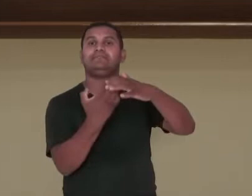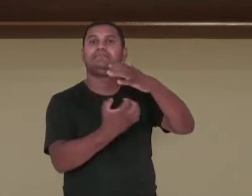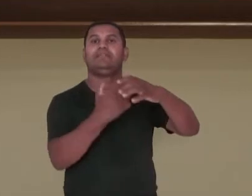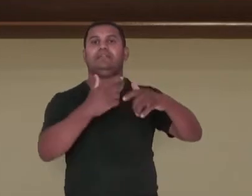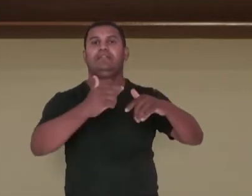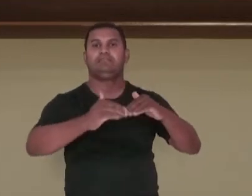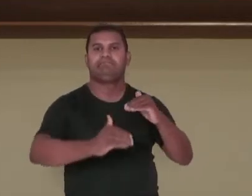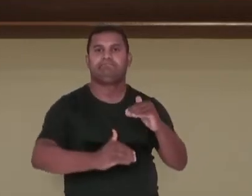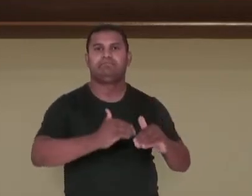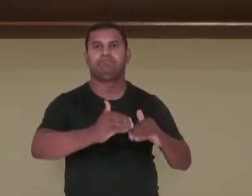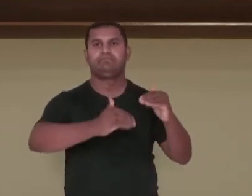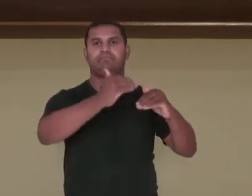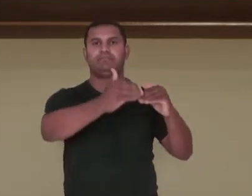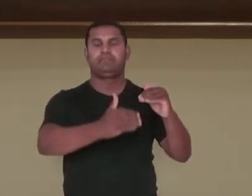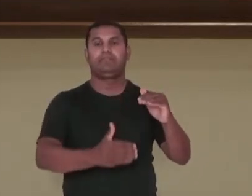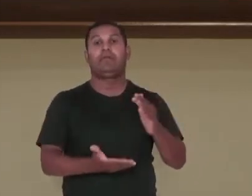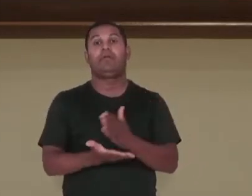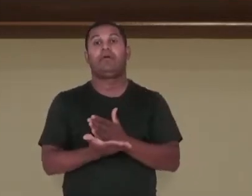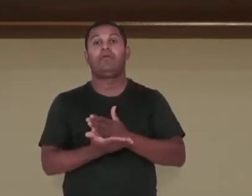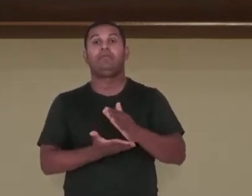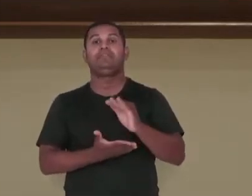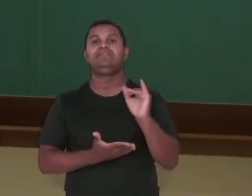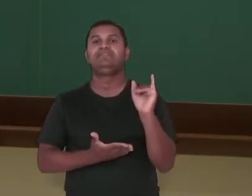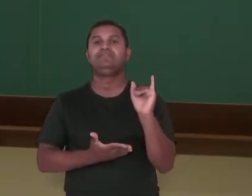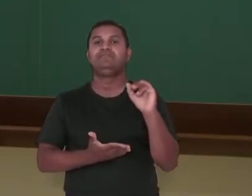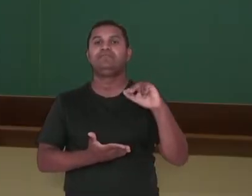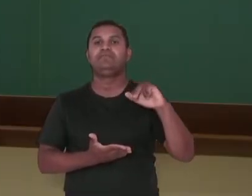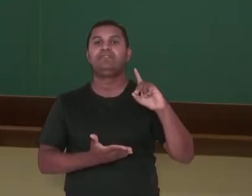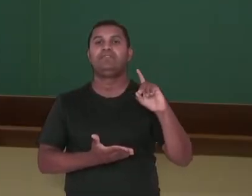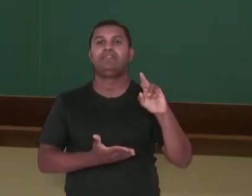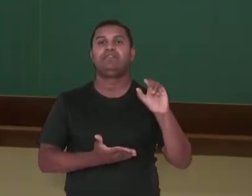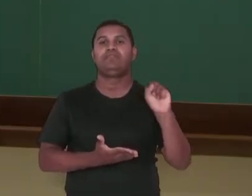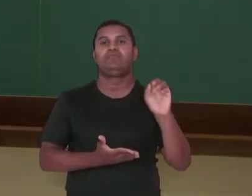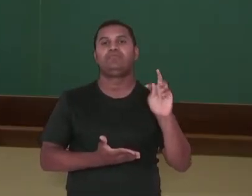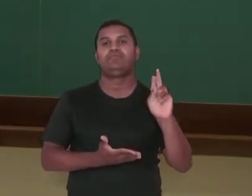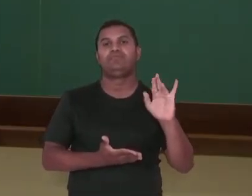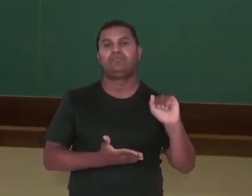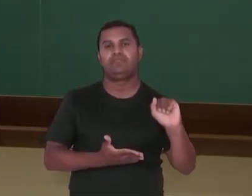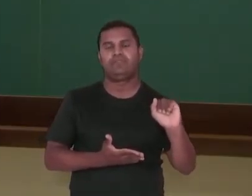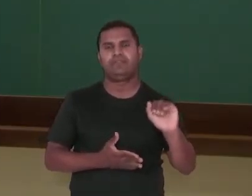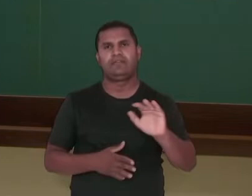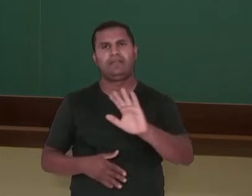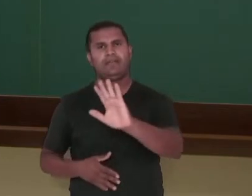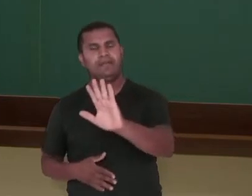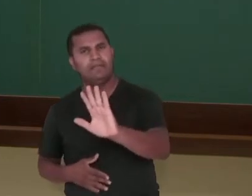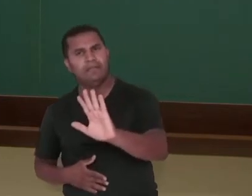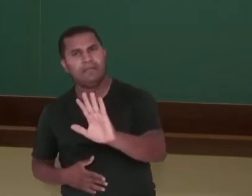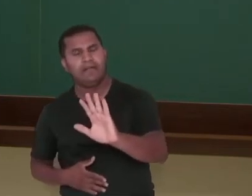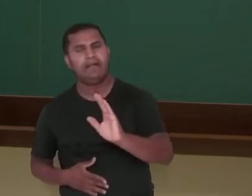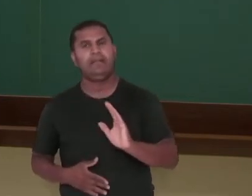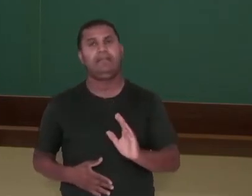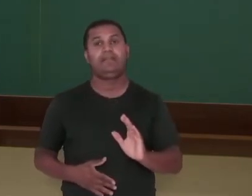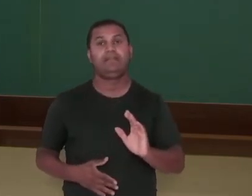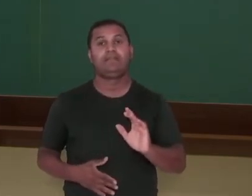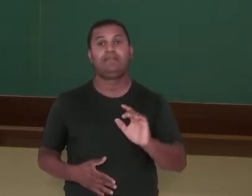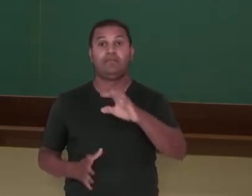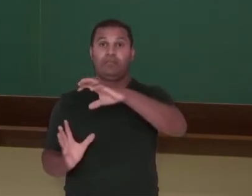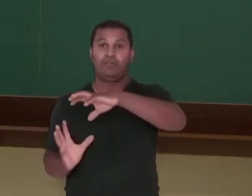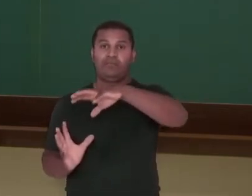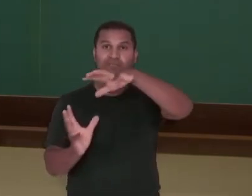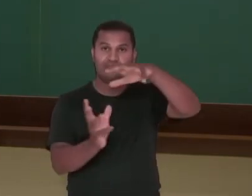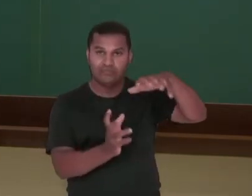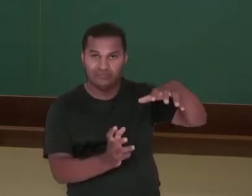suas primeiras indústrias, mas o mundo já vivia o processo de industrialização há muito tempo. E